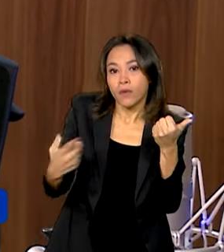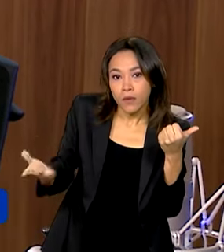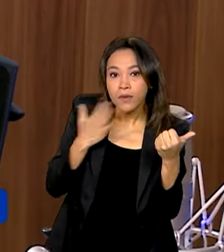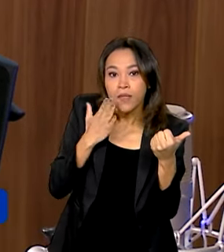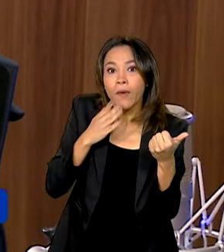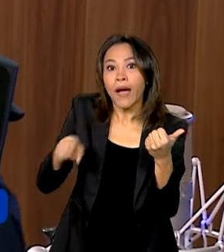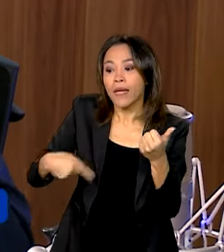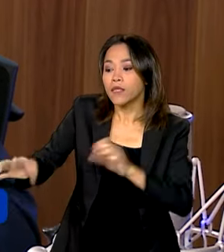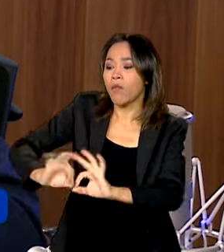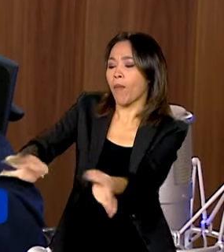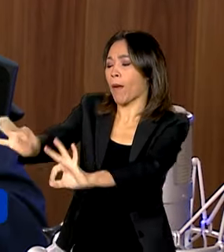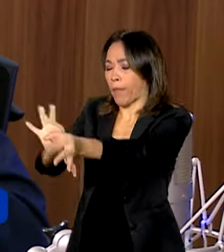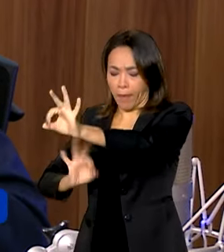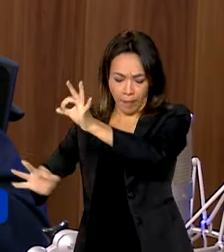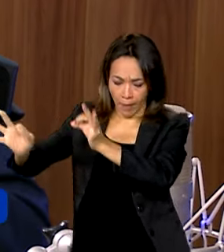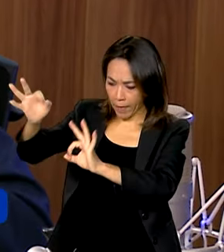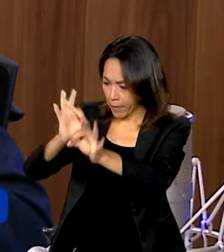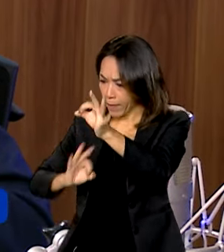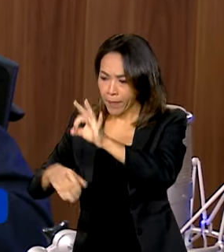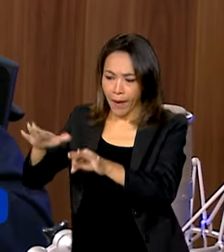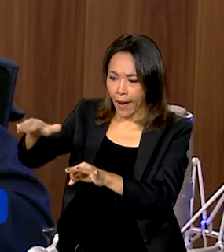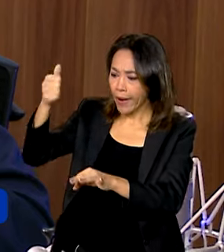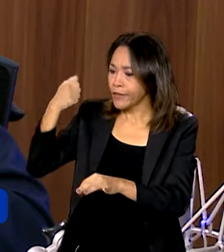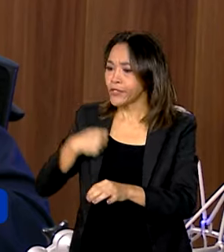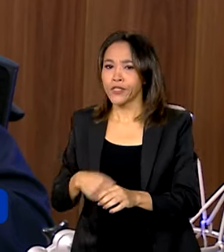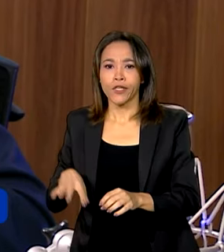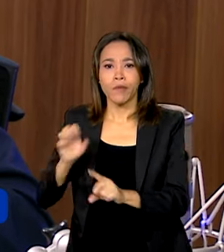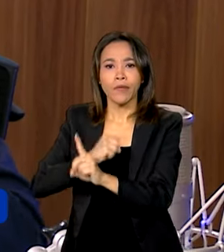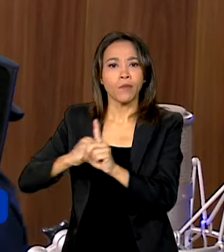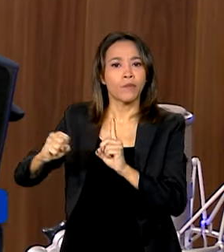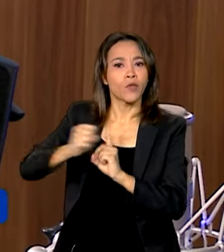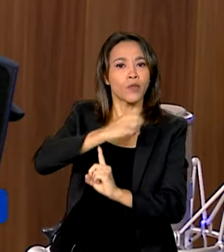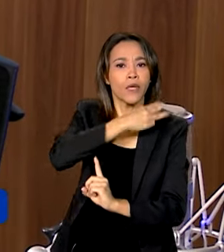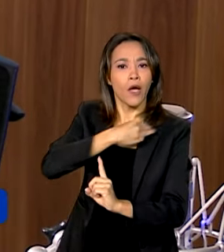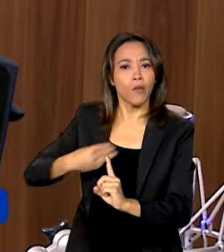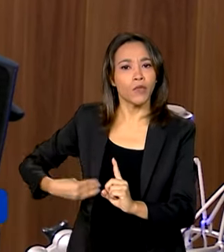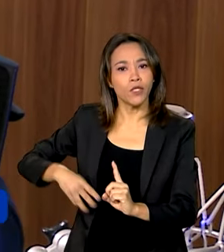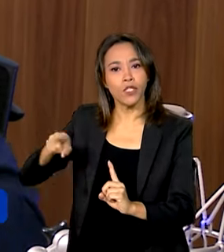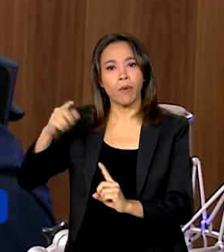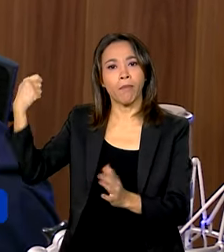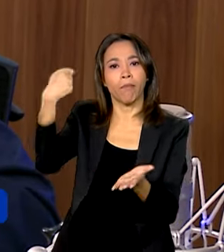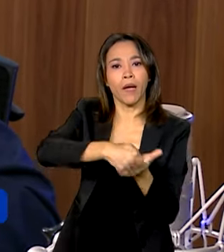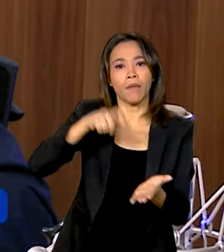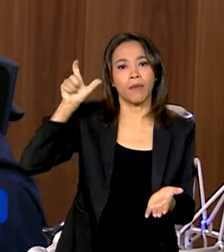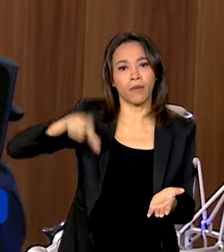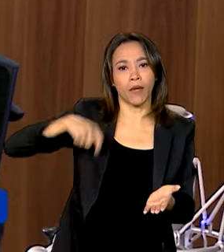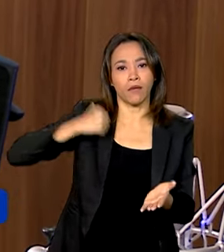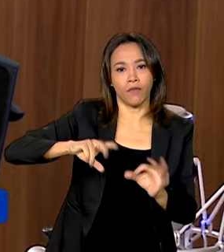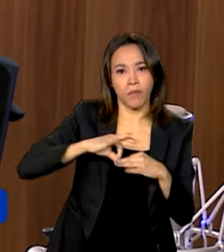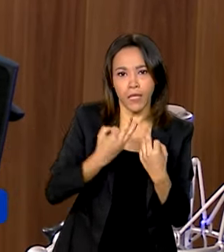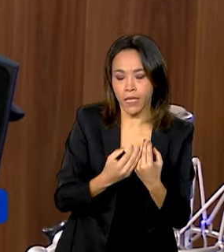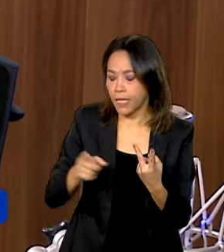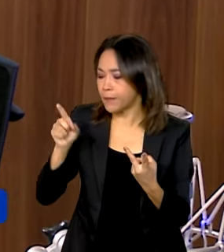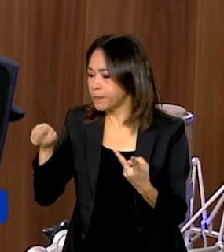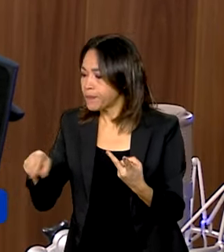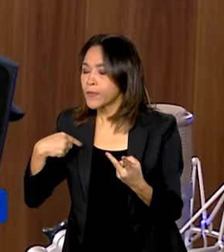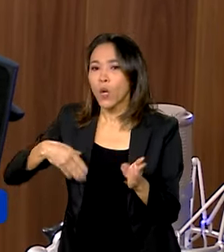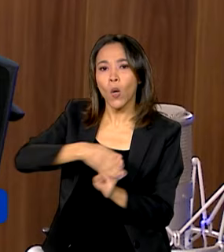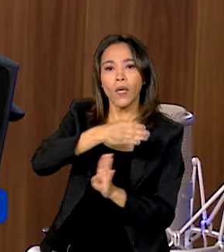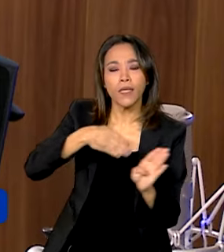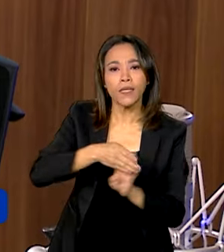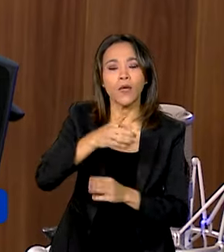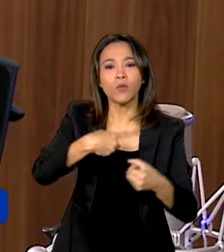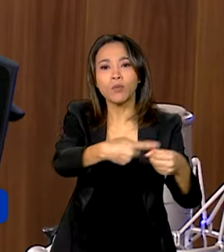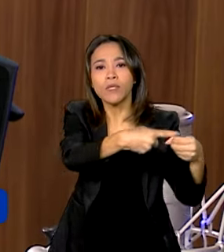Apoio à Saúde o hiton dias pode antecipar eh o pagamento do Bolsa Família Pode auxiliar os municípios na hora de